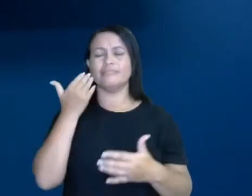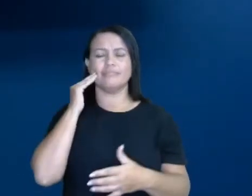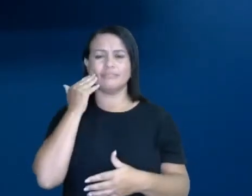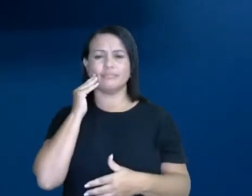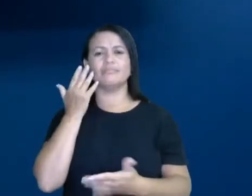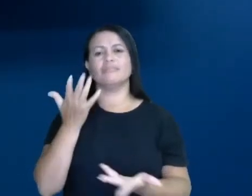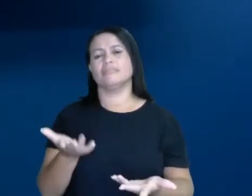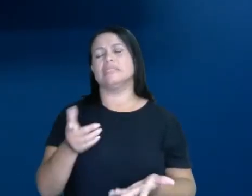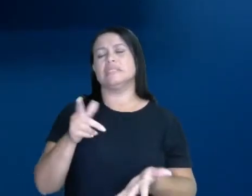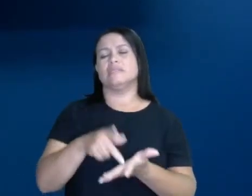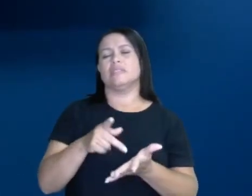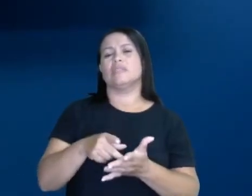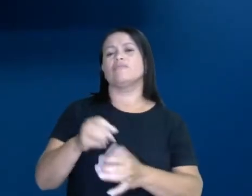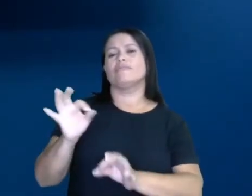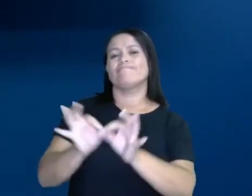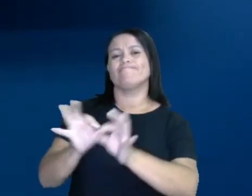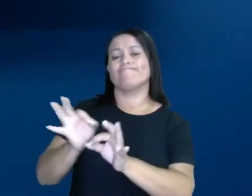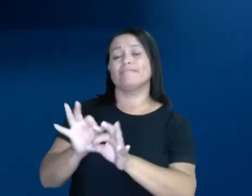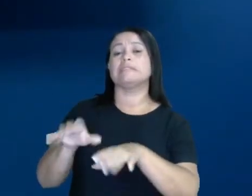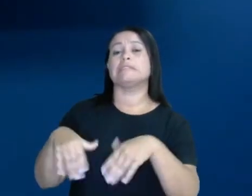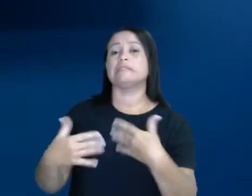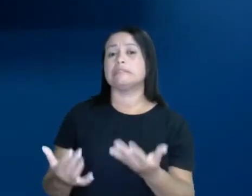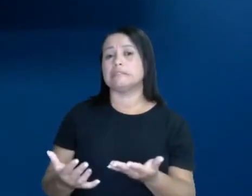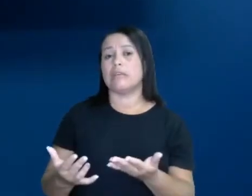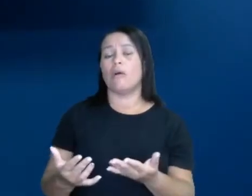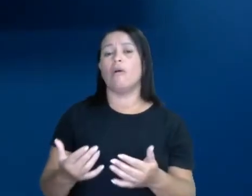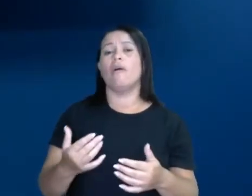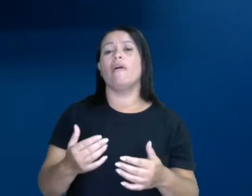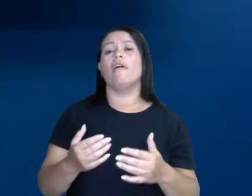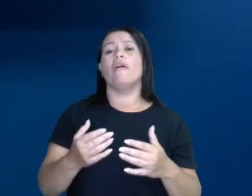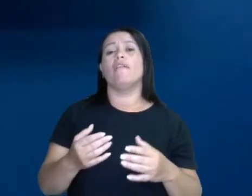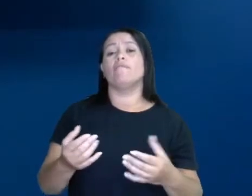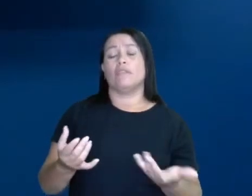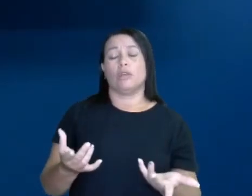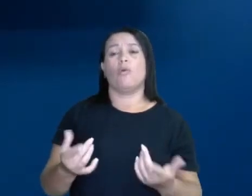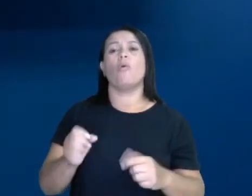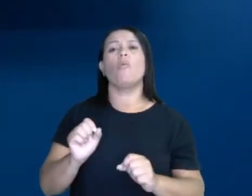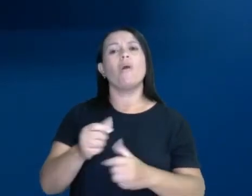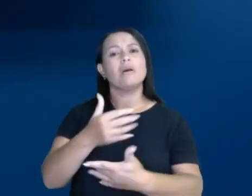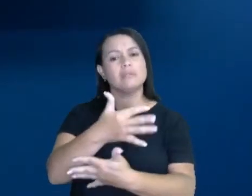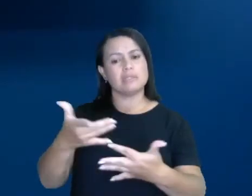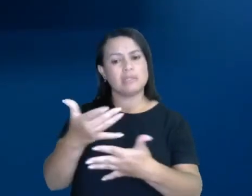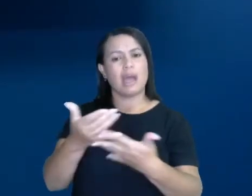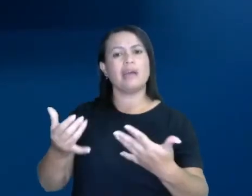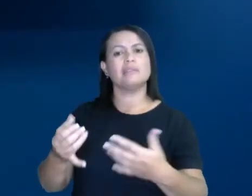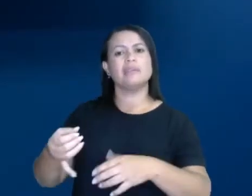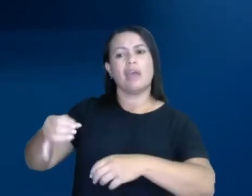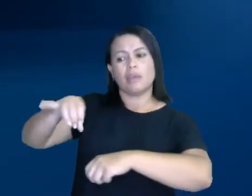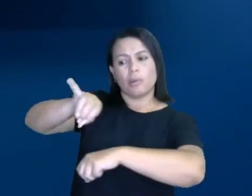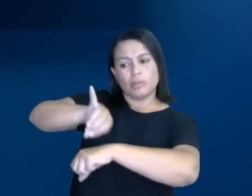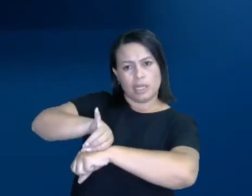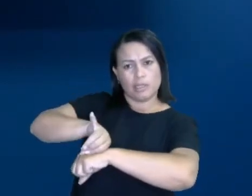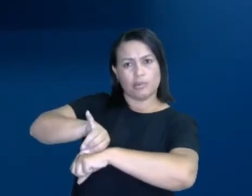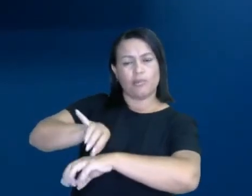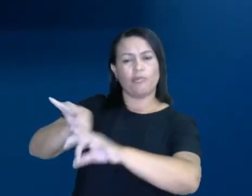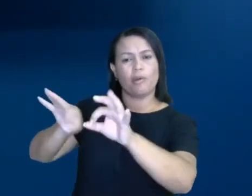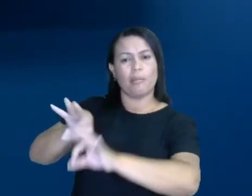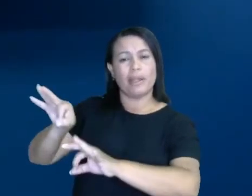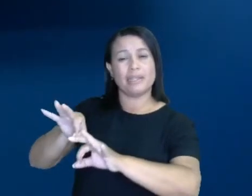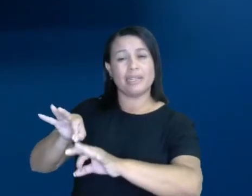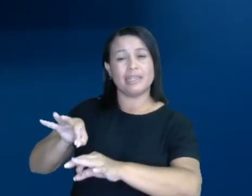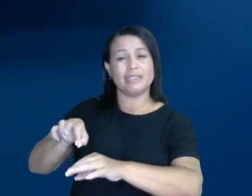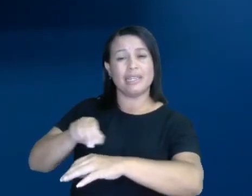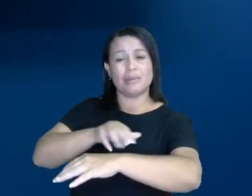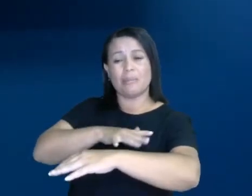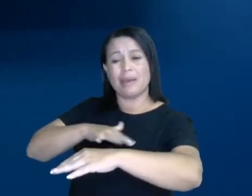que foi de fato planejado. Então, ficou uma cidade em que o centro foi planejado, mas ao redor está